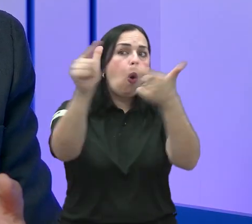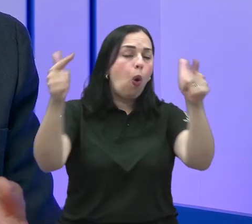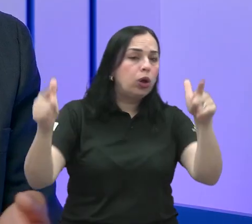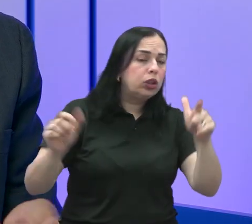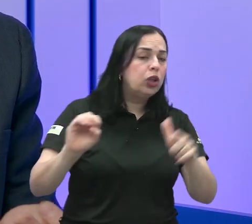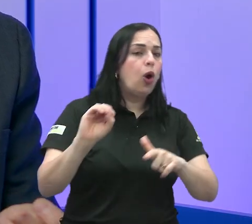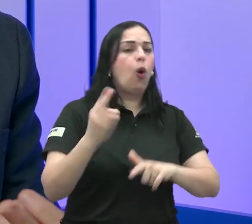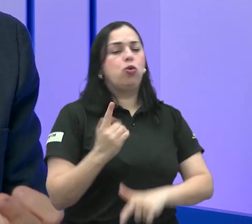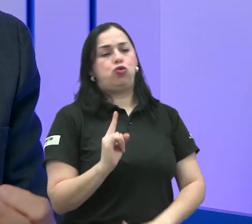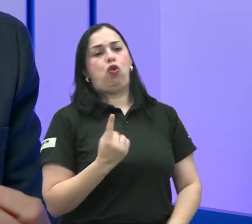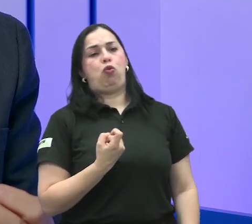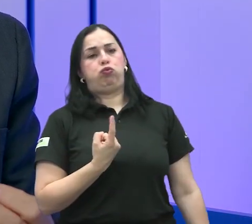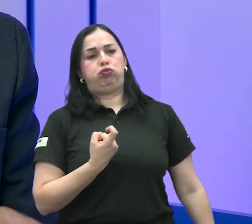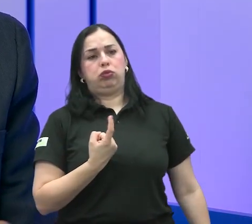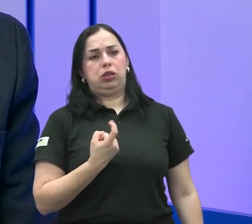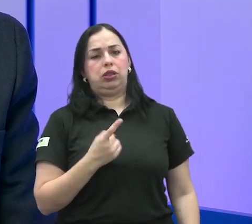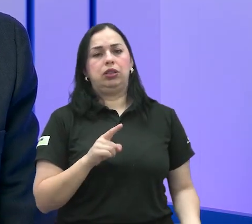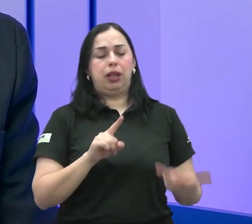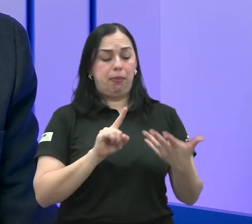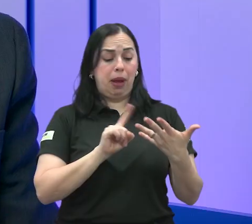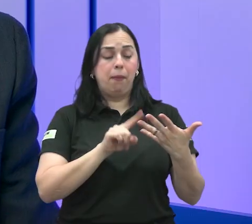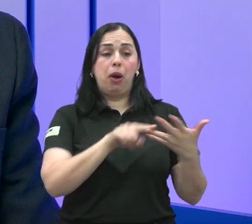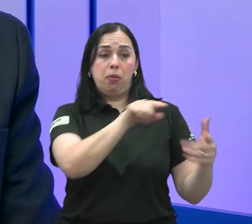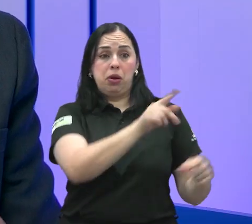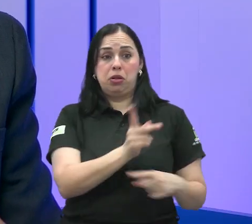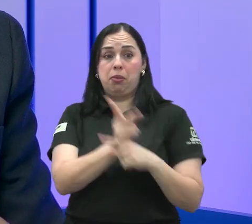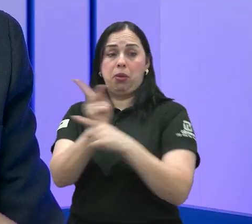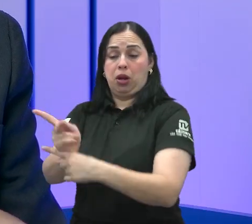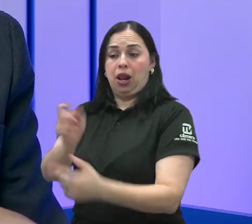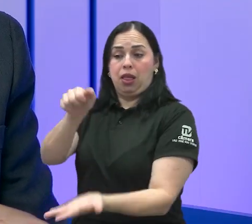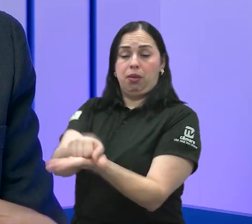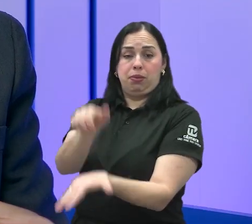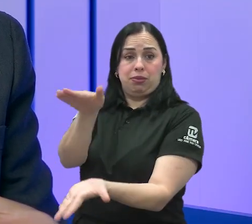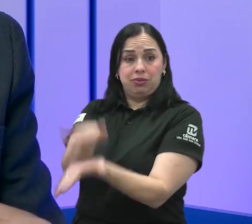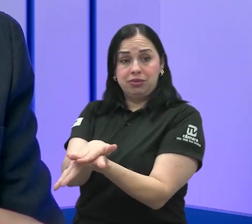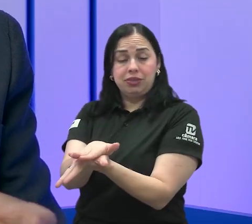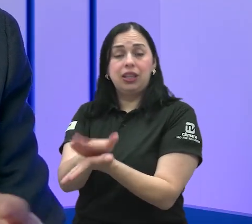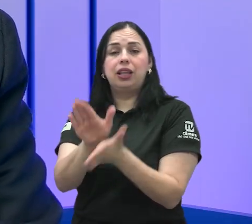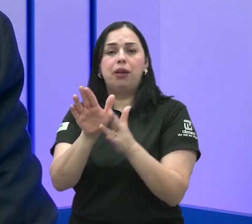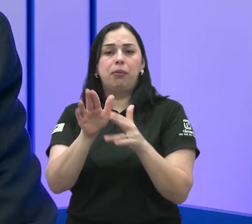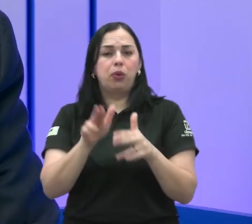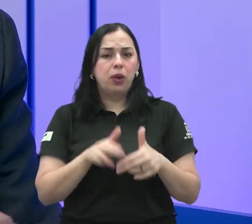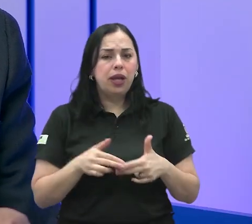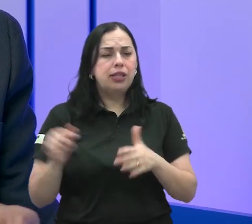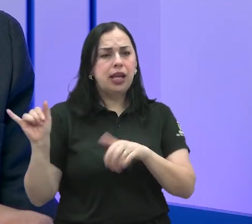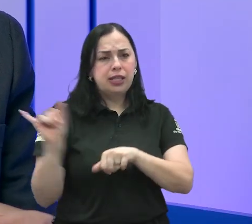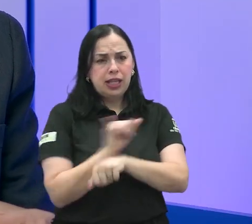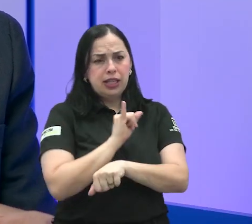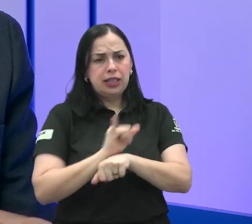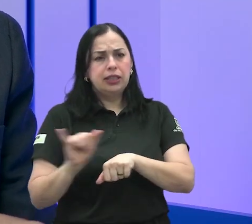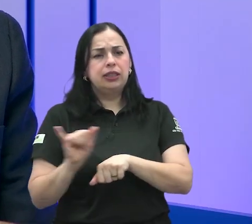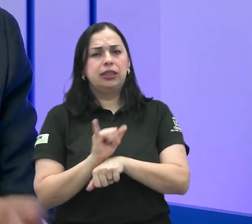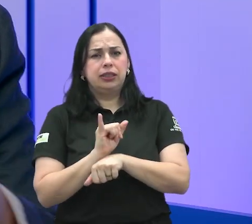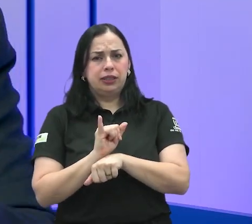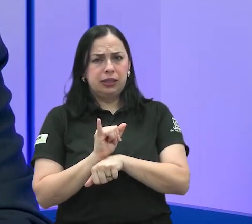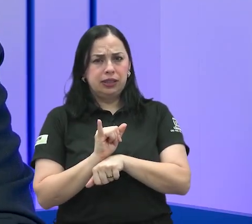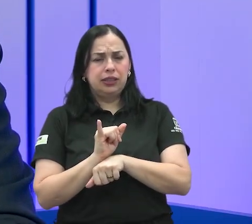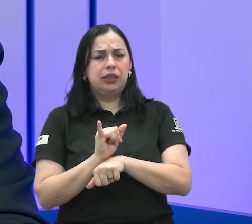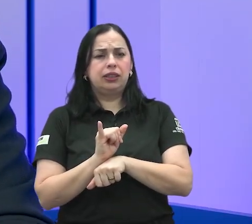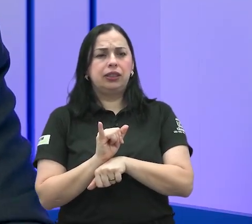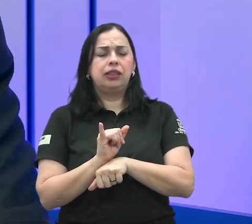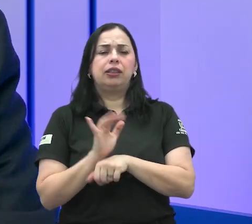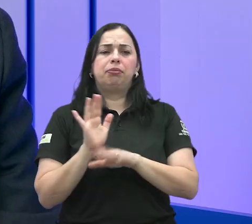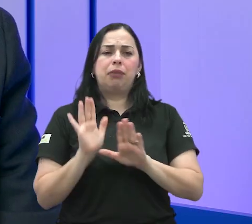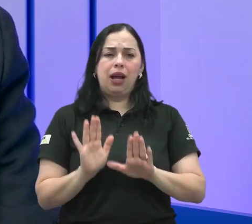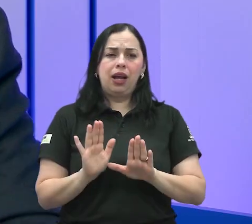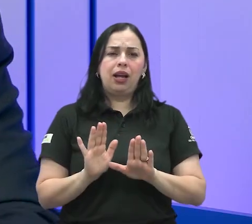aplicar sanções de natureza administrativa, como multas. Então, acredito que esta forma, que é fora de um